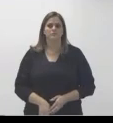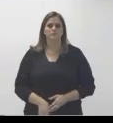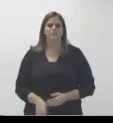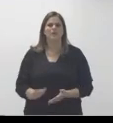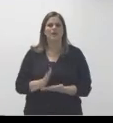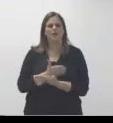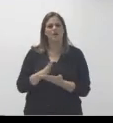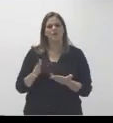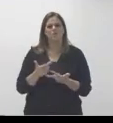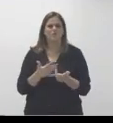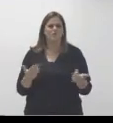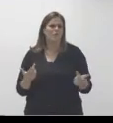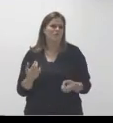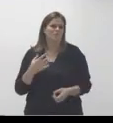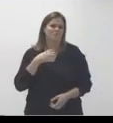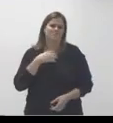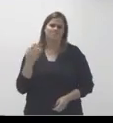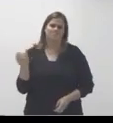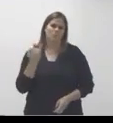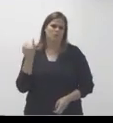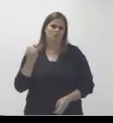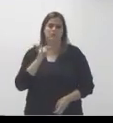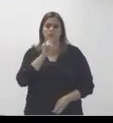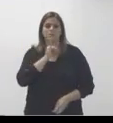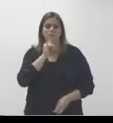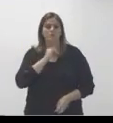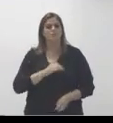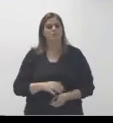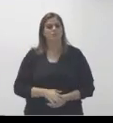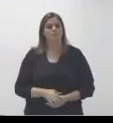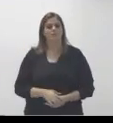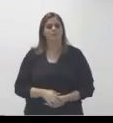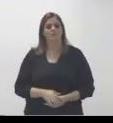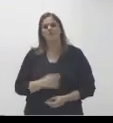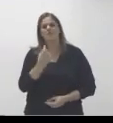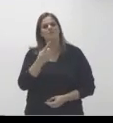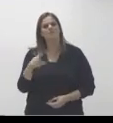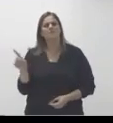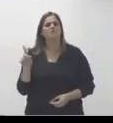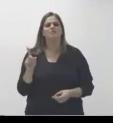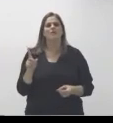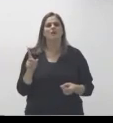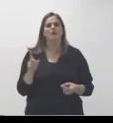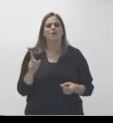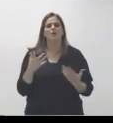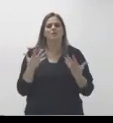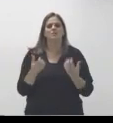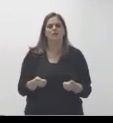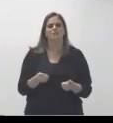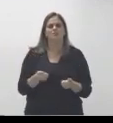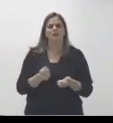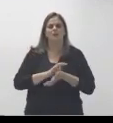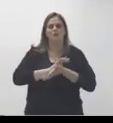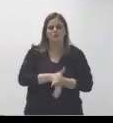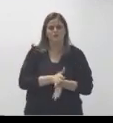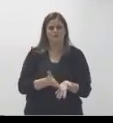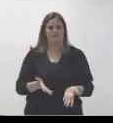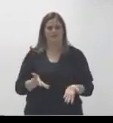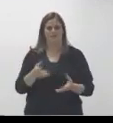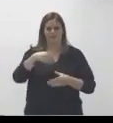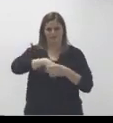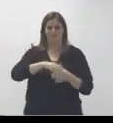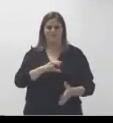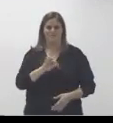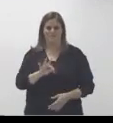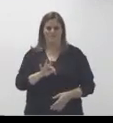é fundamental diz que é o combate ao estigma e preconceitos que é o desenvolvimento das atividades no